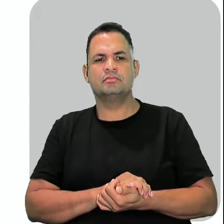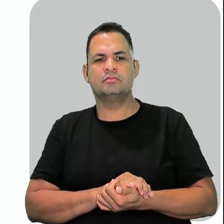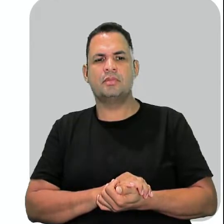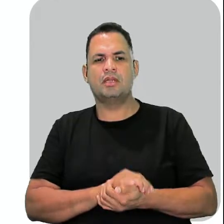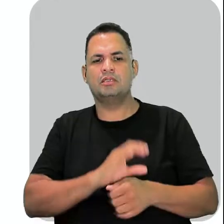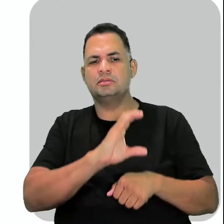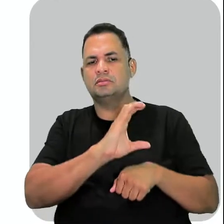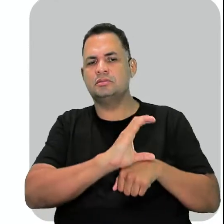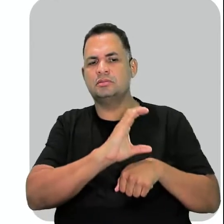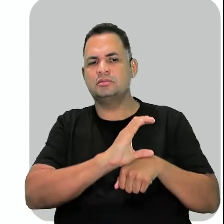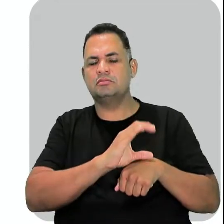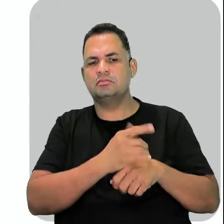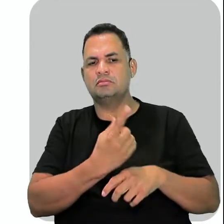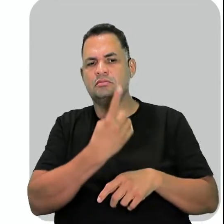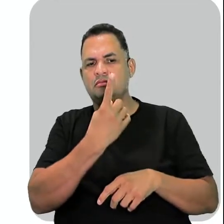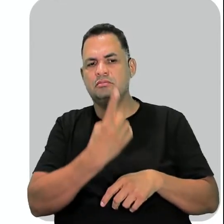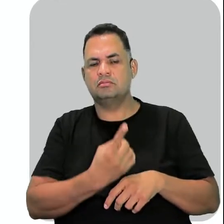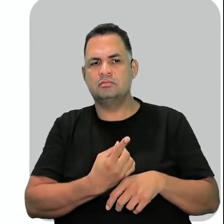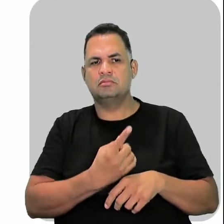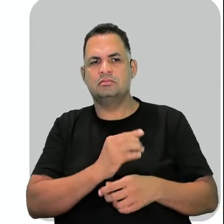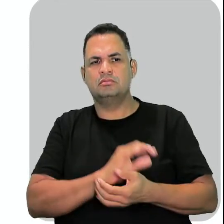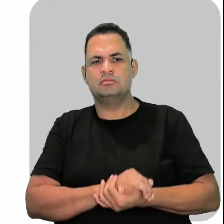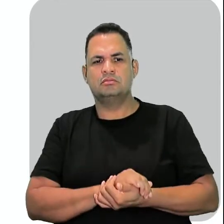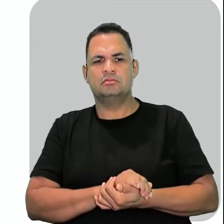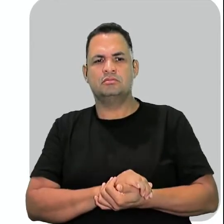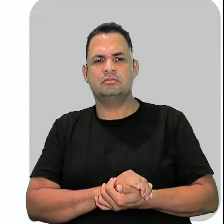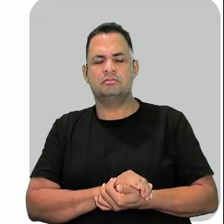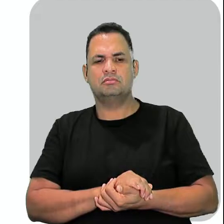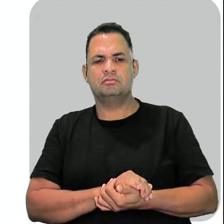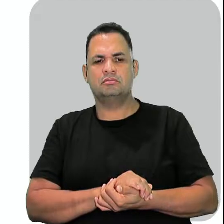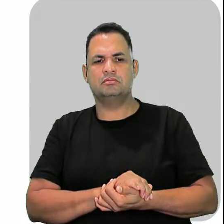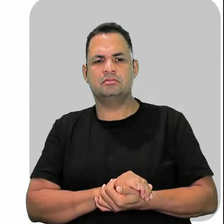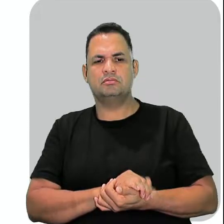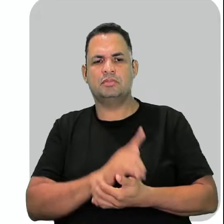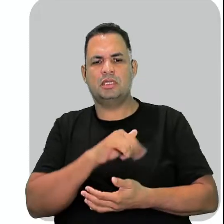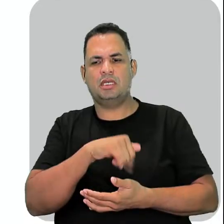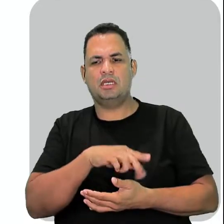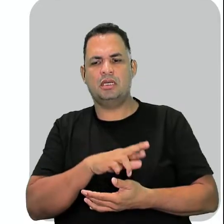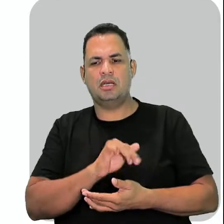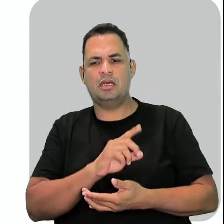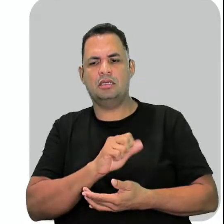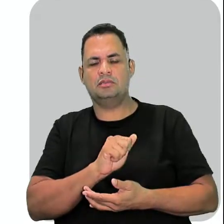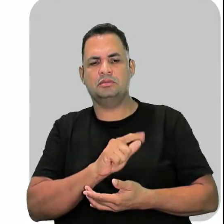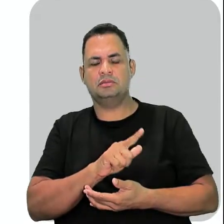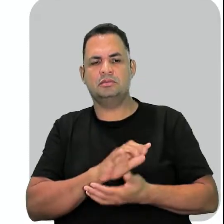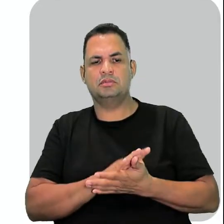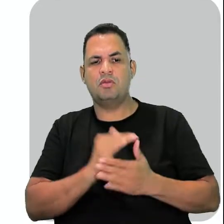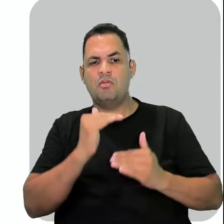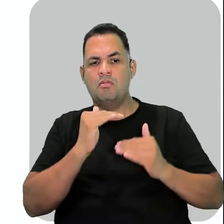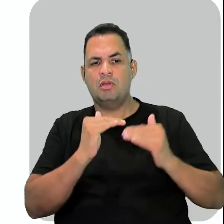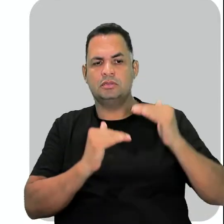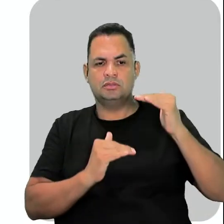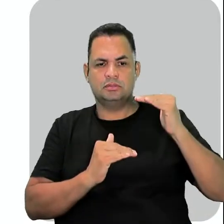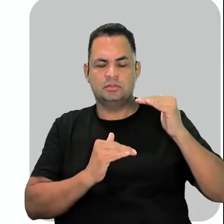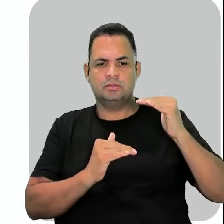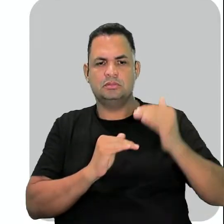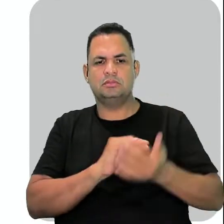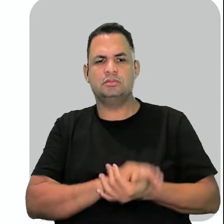Esses carbonos aqui são carbonos quirais. Eles são assimétricos. Por quê?